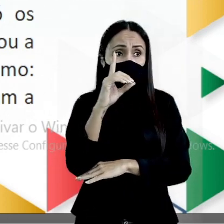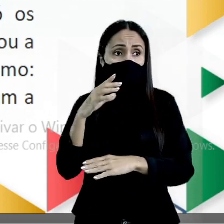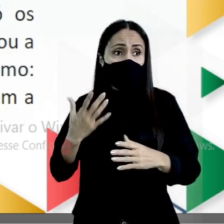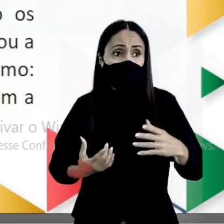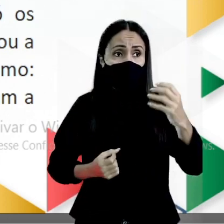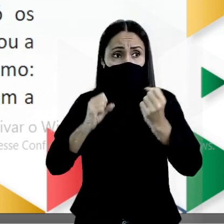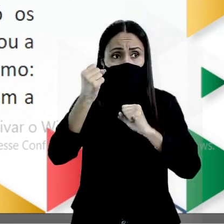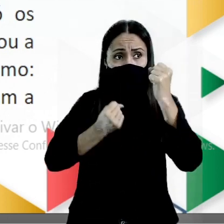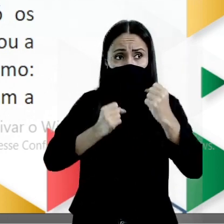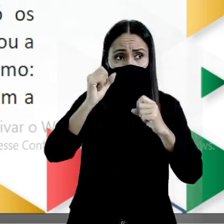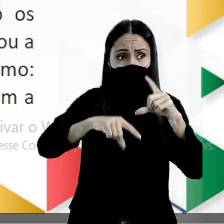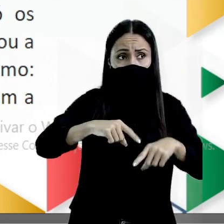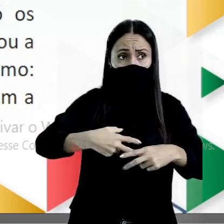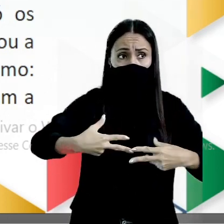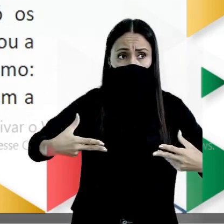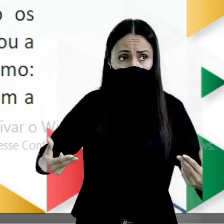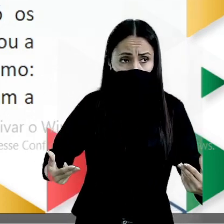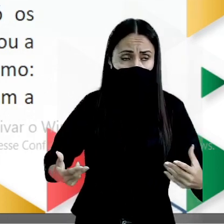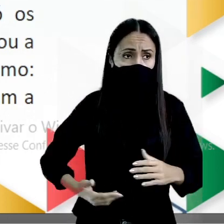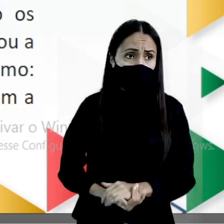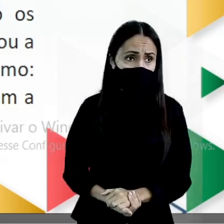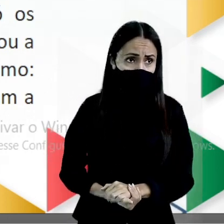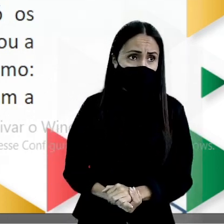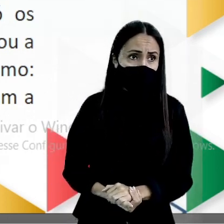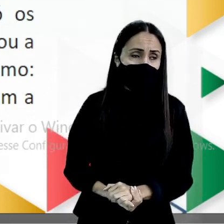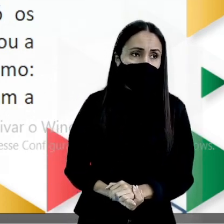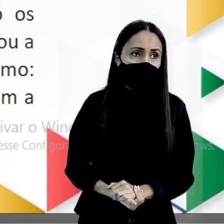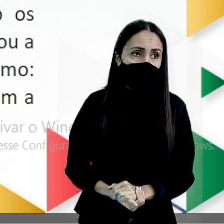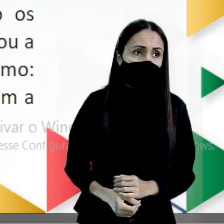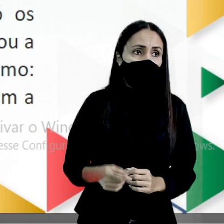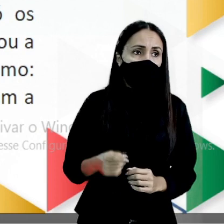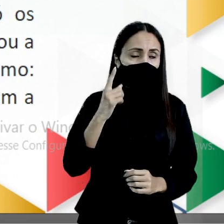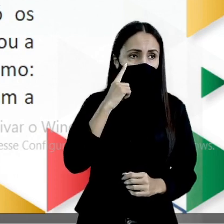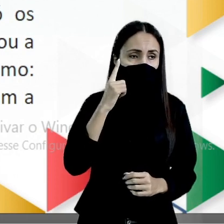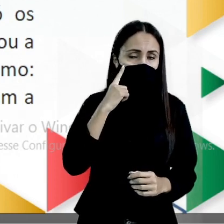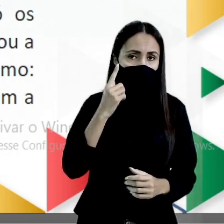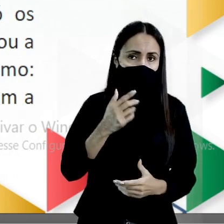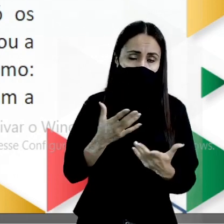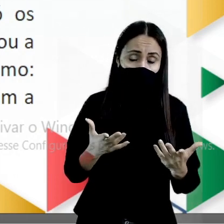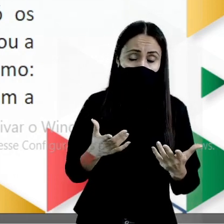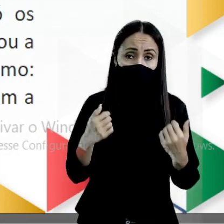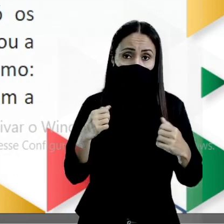determinado produto. Assim, o relógio passou a ser necessidade,